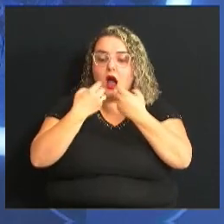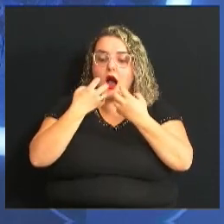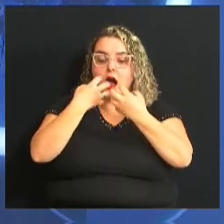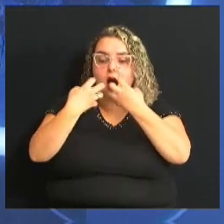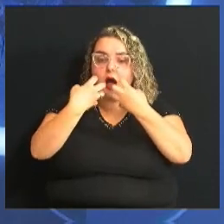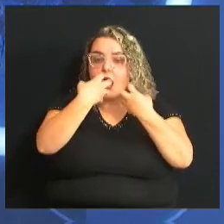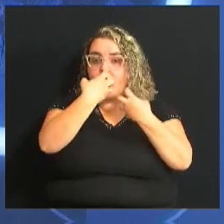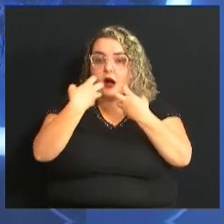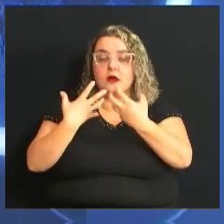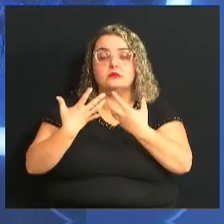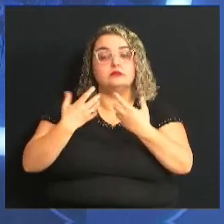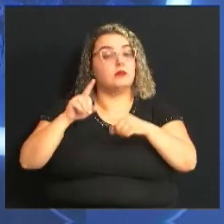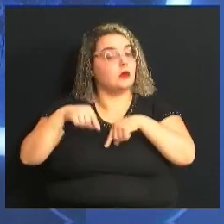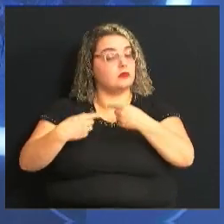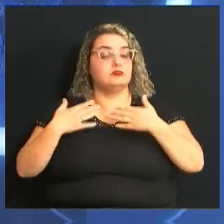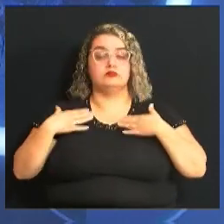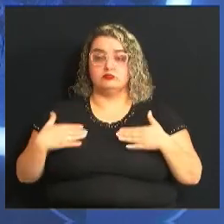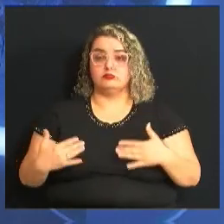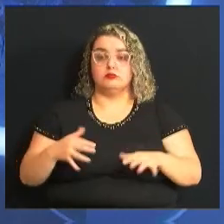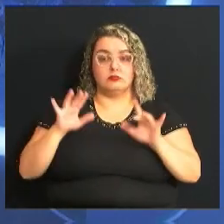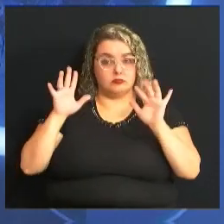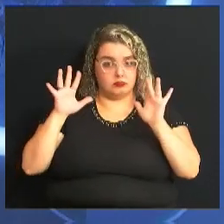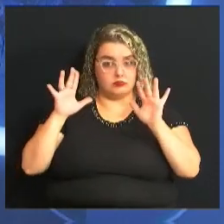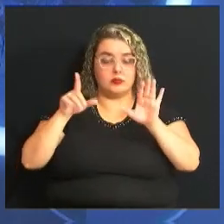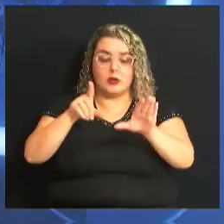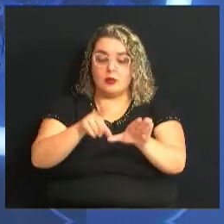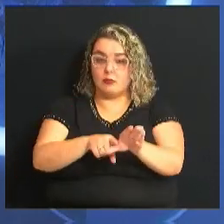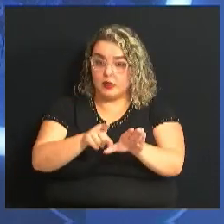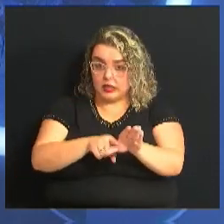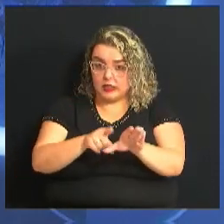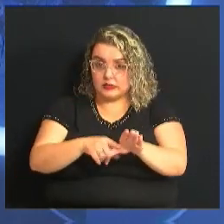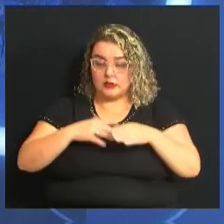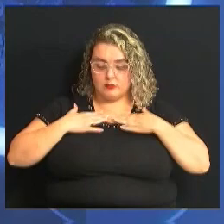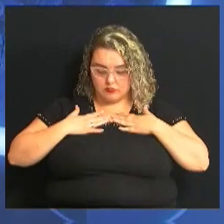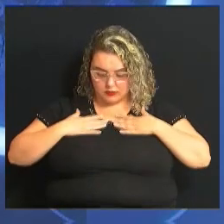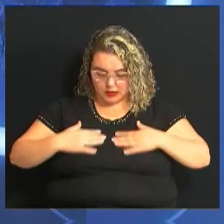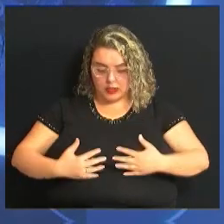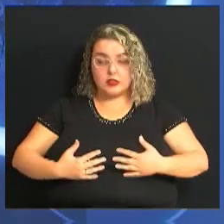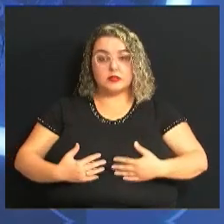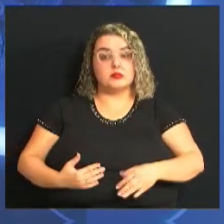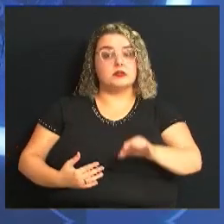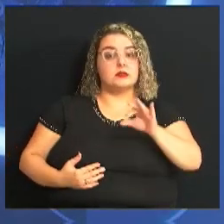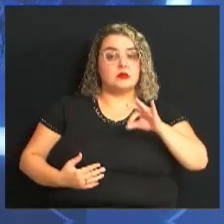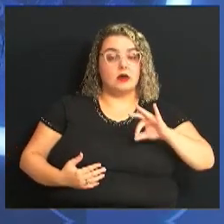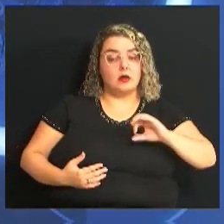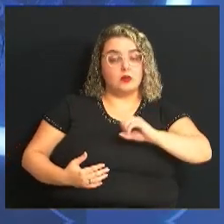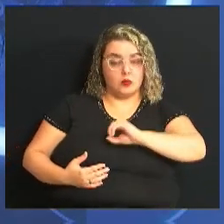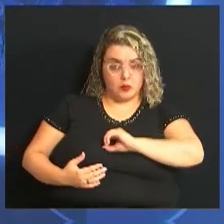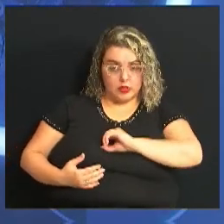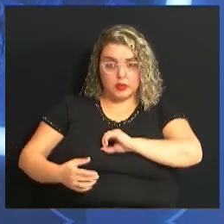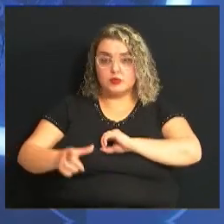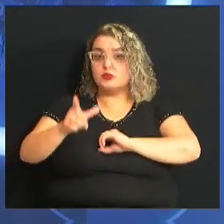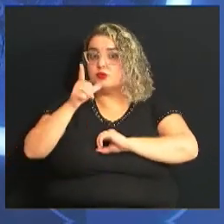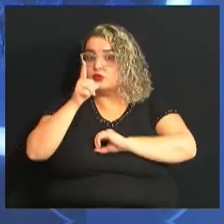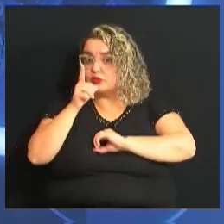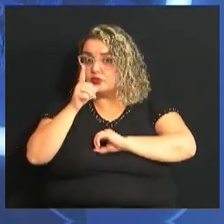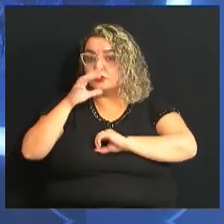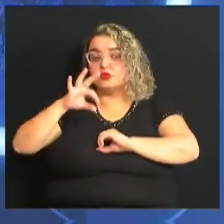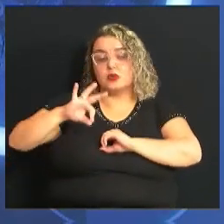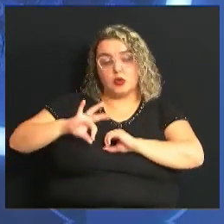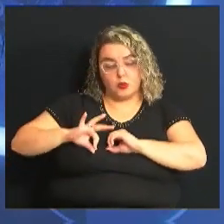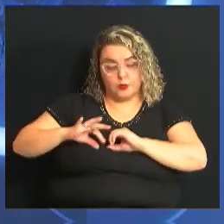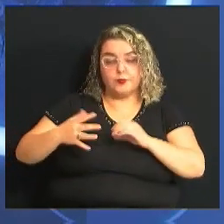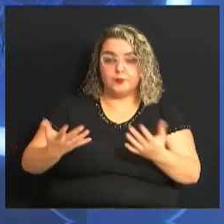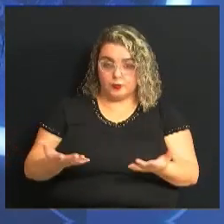outras partes do corpo, como mãos, pés, peitos, genitais e também no ânus. Também, além disso, podem